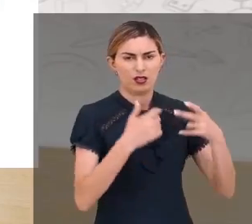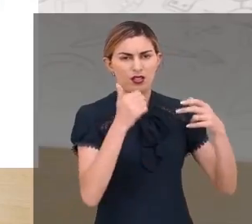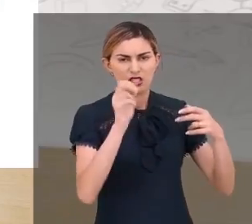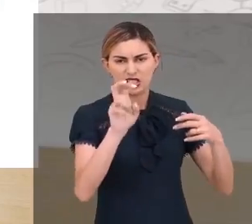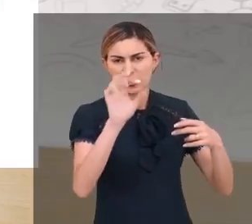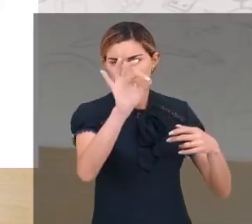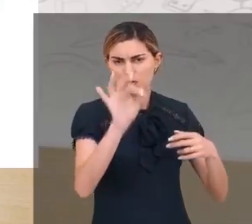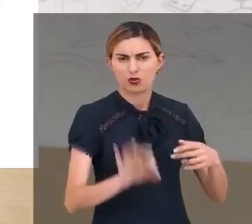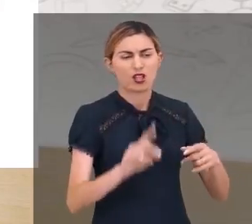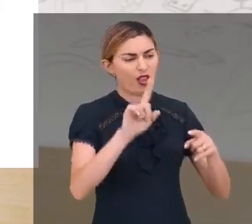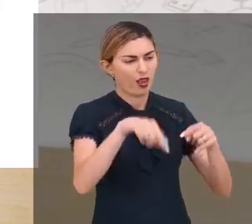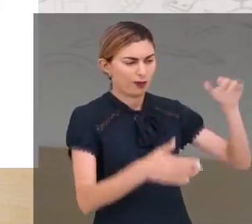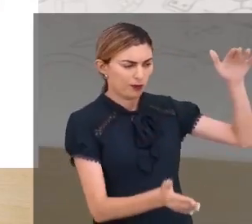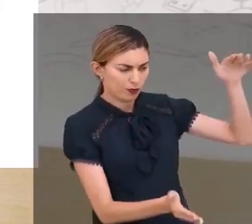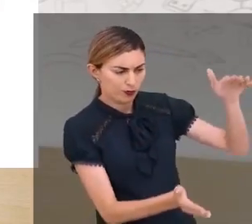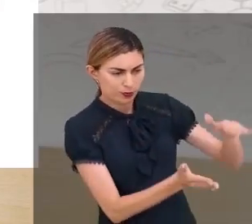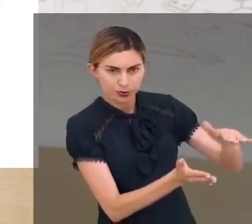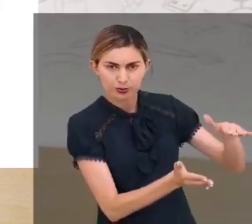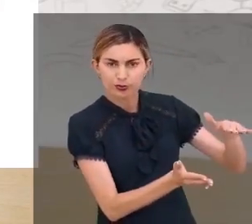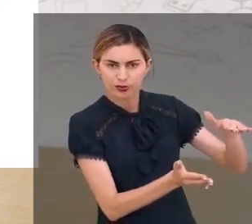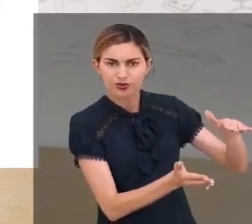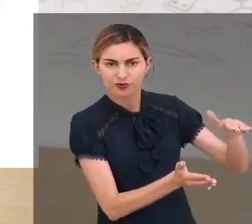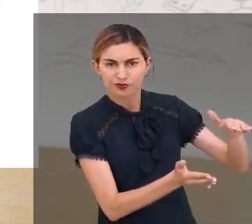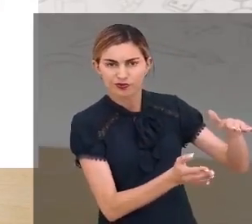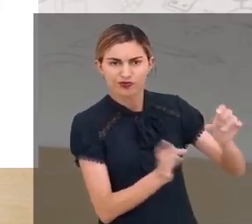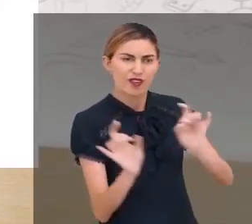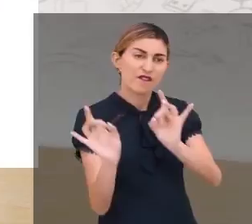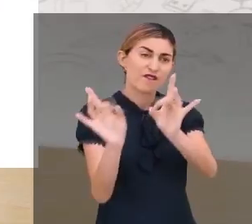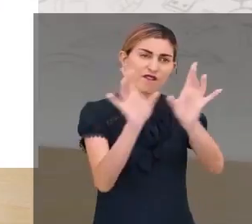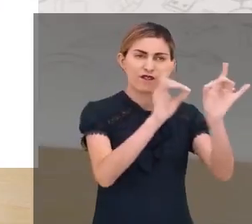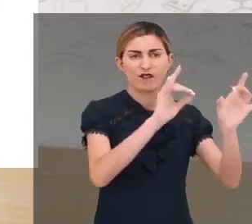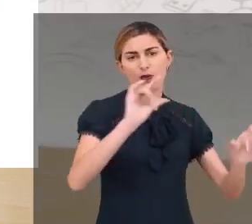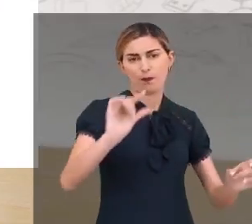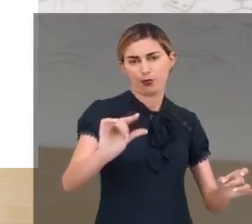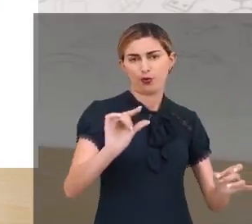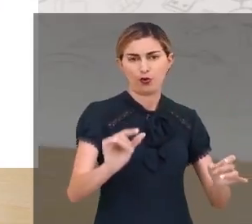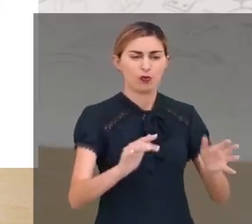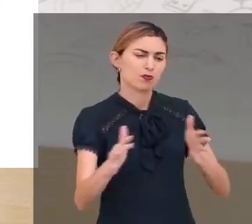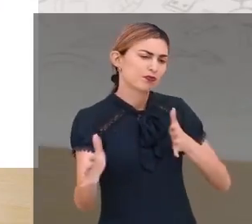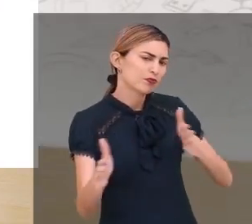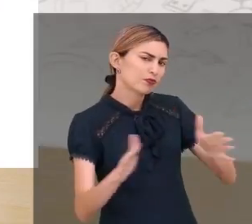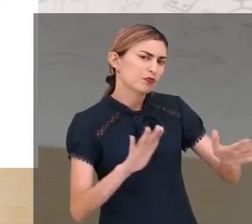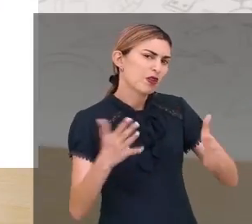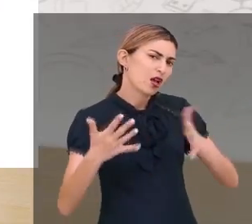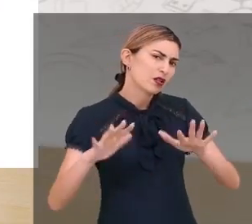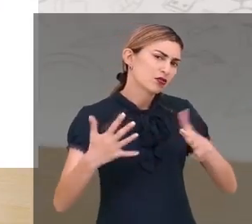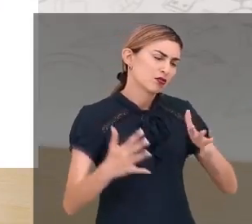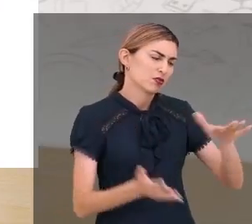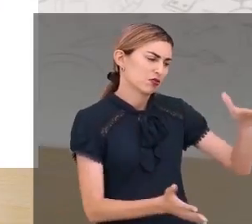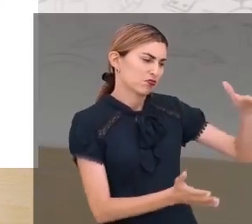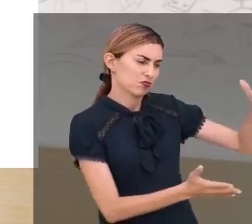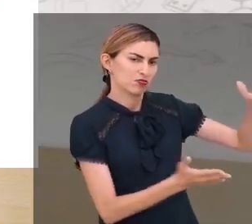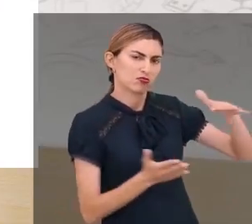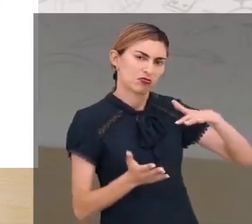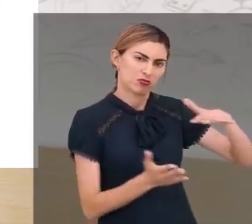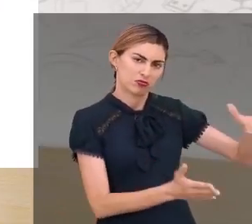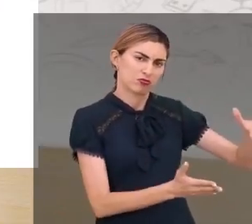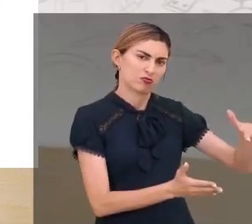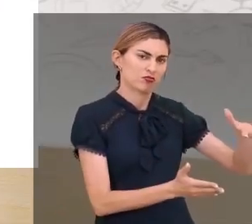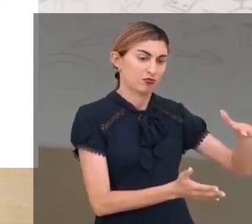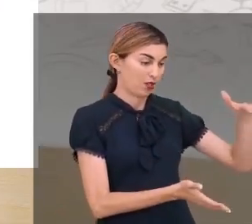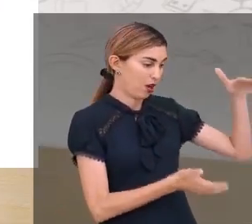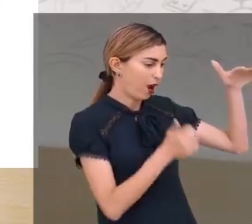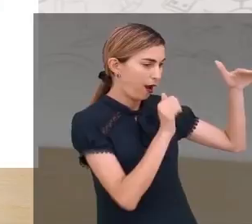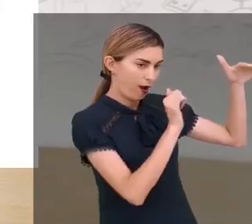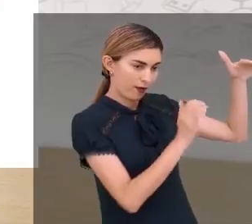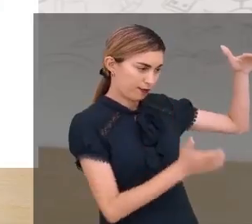Esses itens aí consideramos como sendo os itens de curva B, controle intermediário, tá certo? Inventários